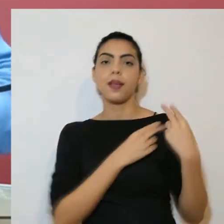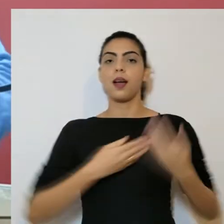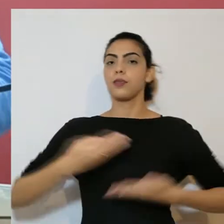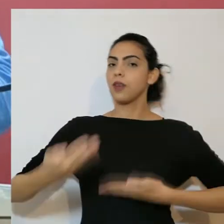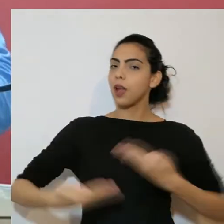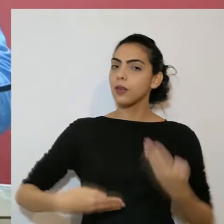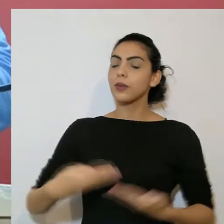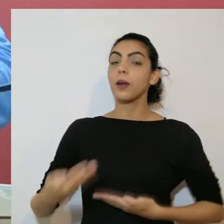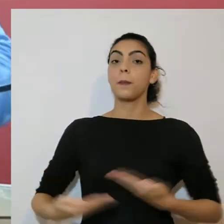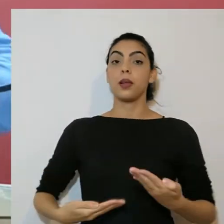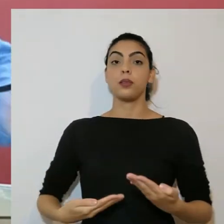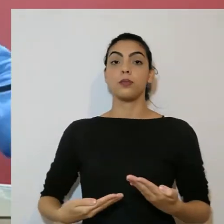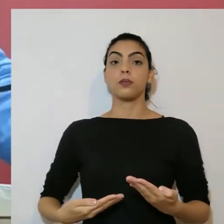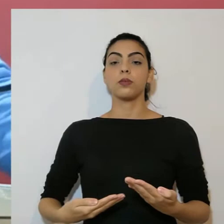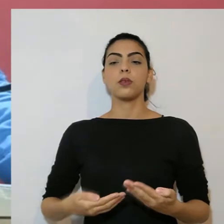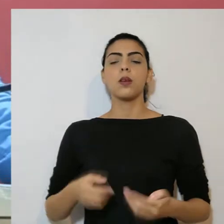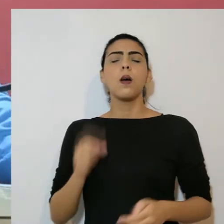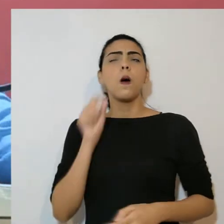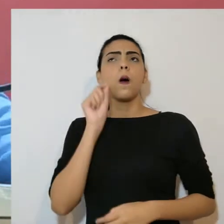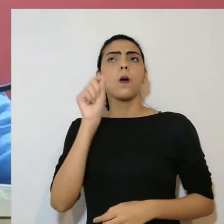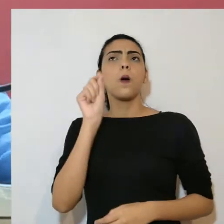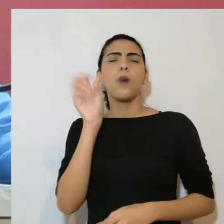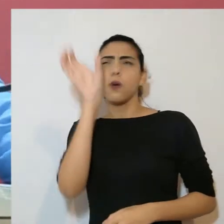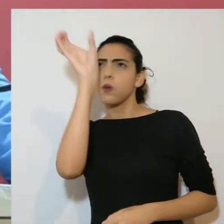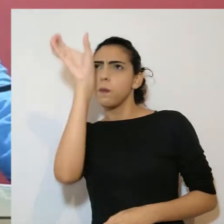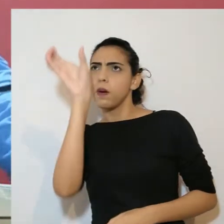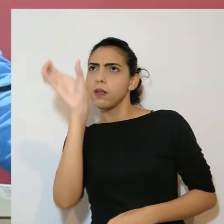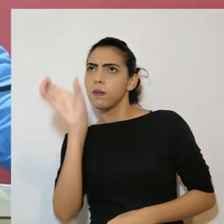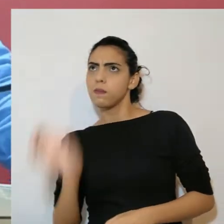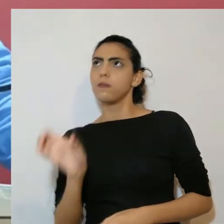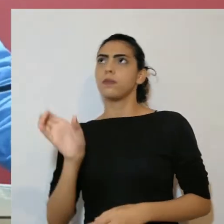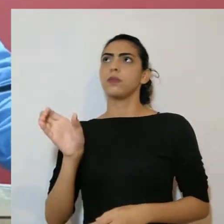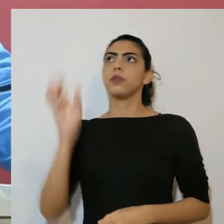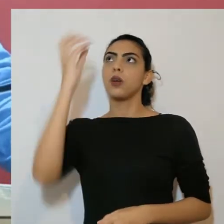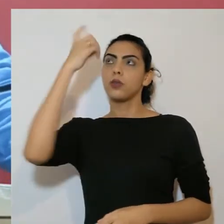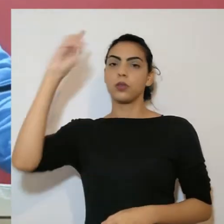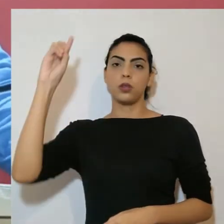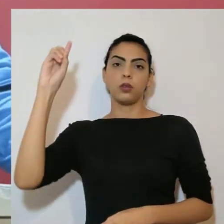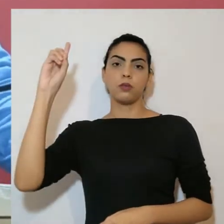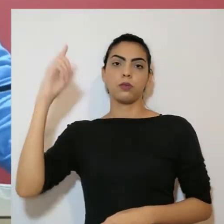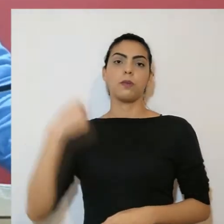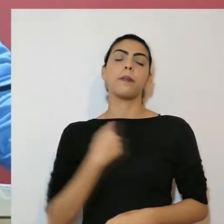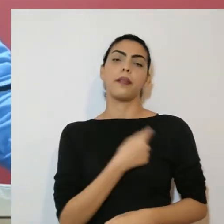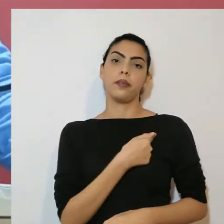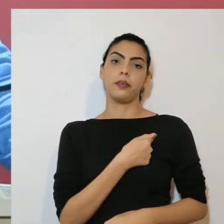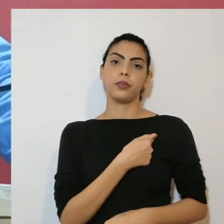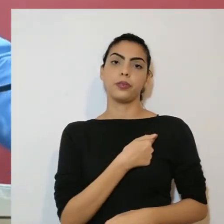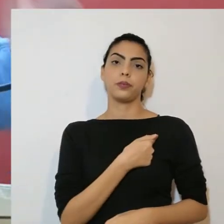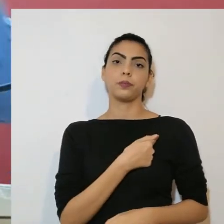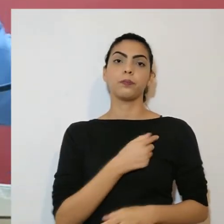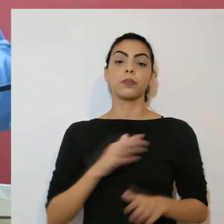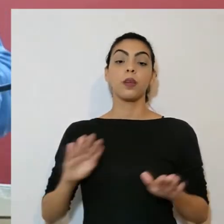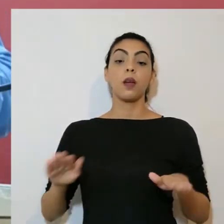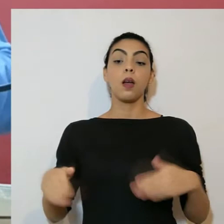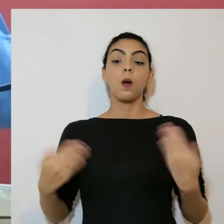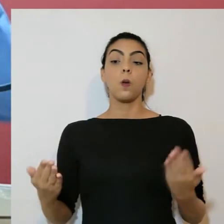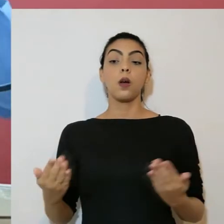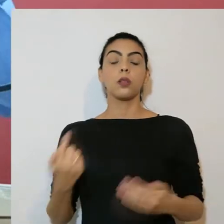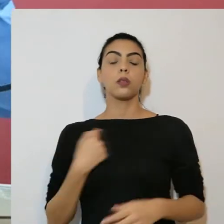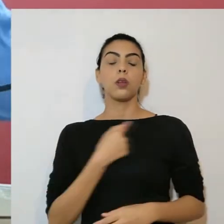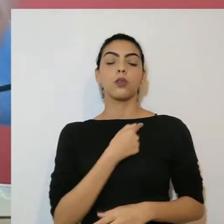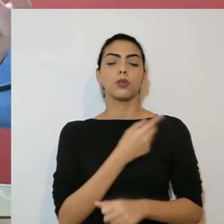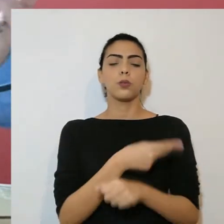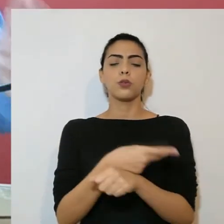responsabilidades, relacionamentos e qual é o padrão de Deus para nós. Quando nós